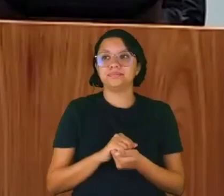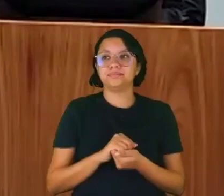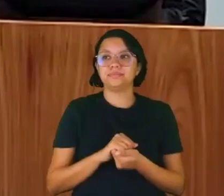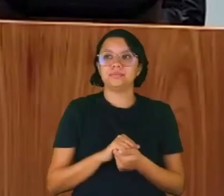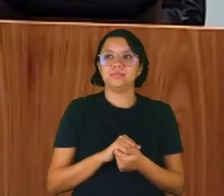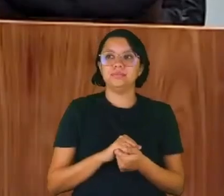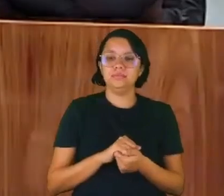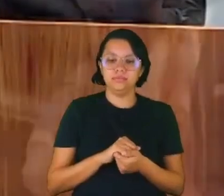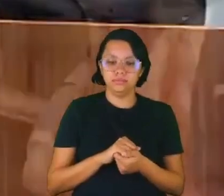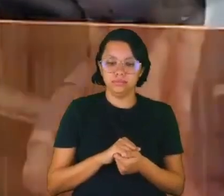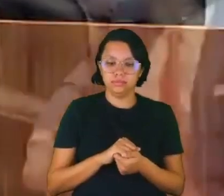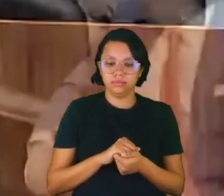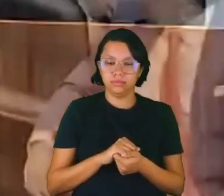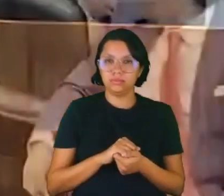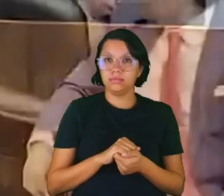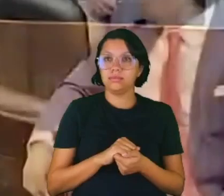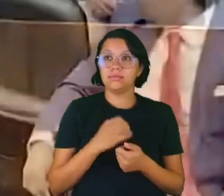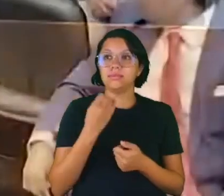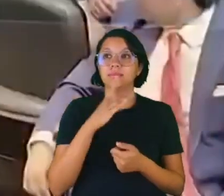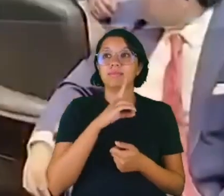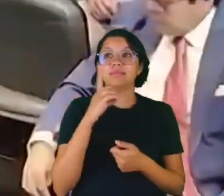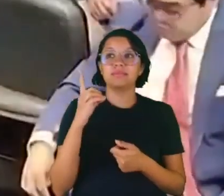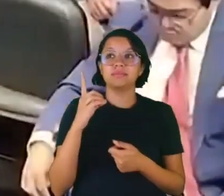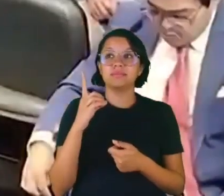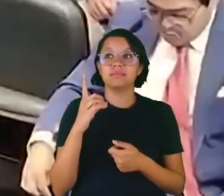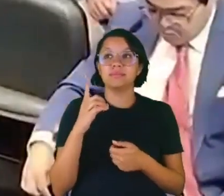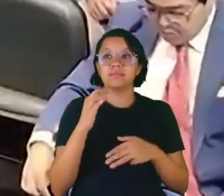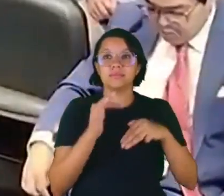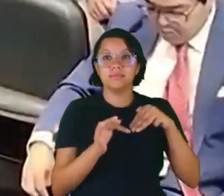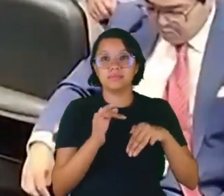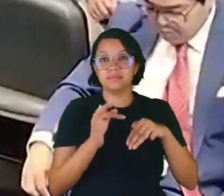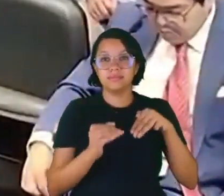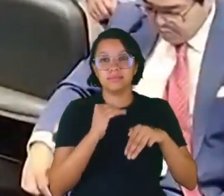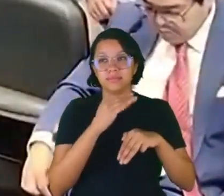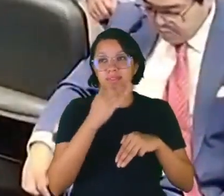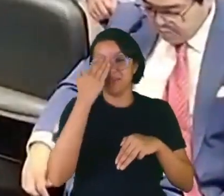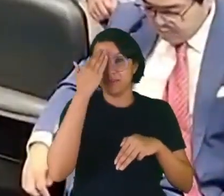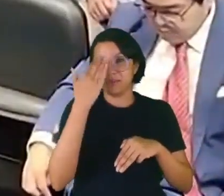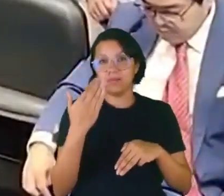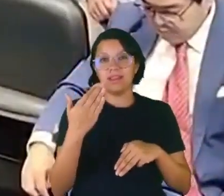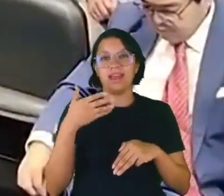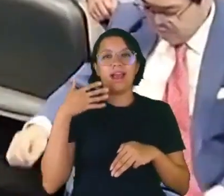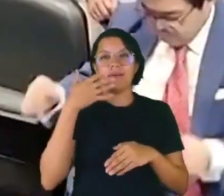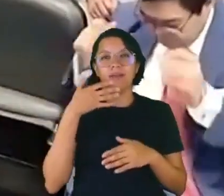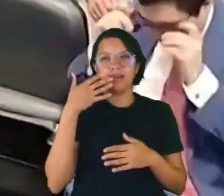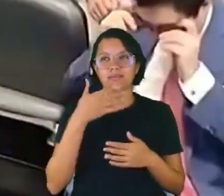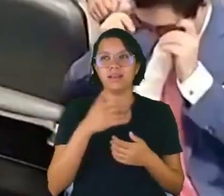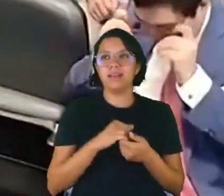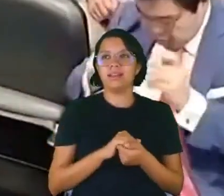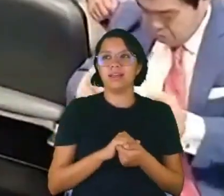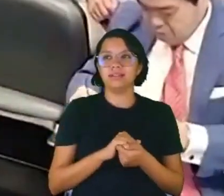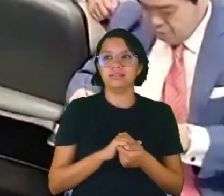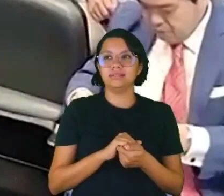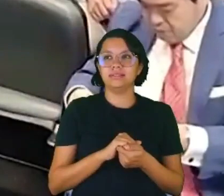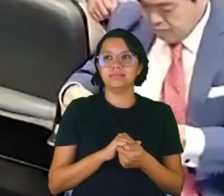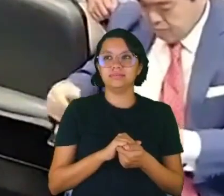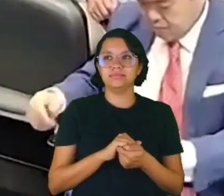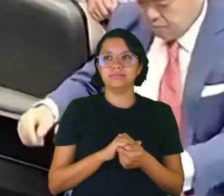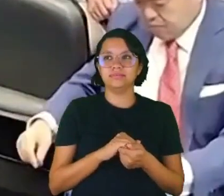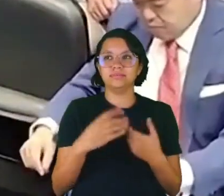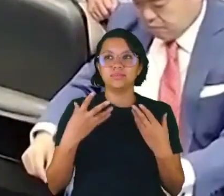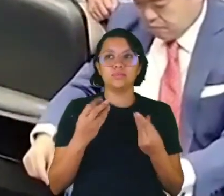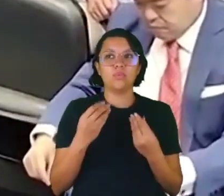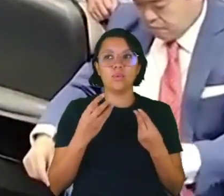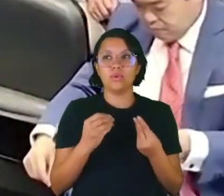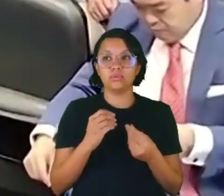camisa branca e gravata vinho. Bom dia, ministro. Muito obrigado pela palestra muito,